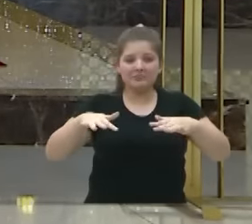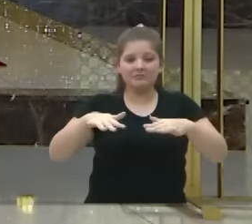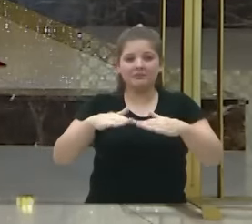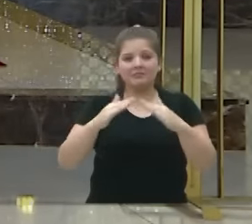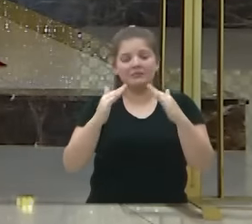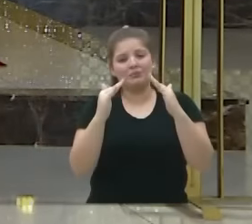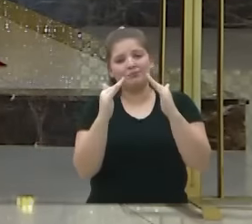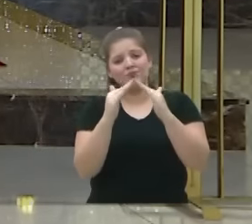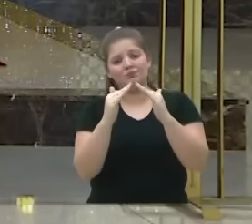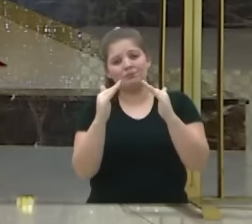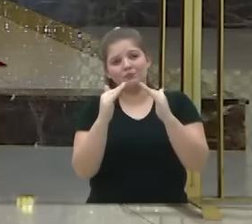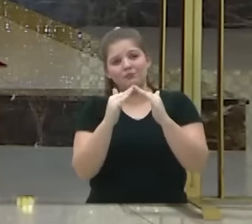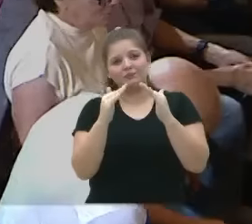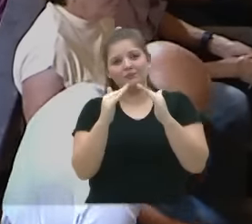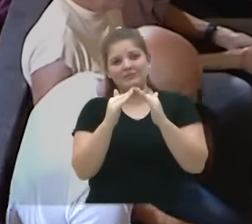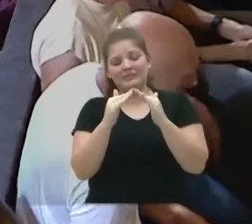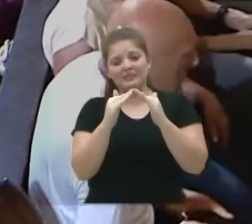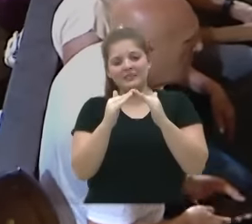barraco